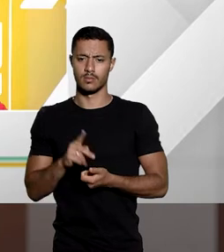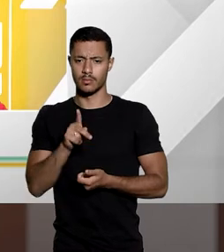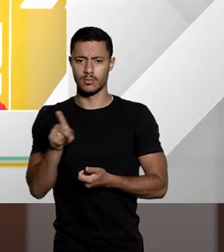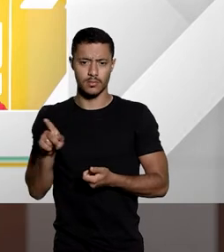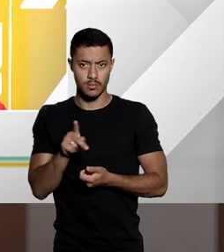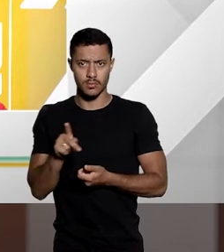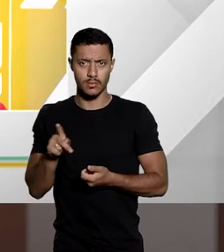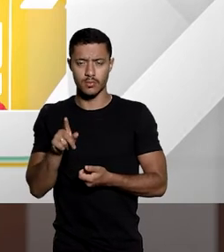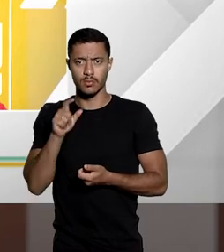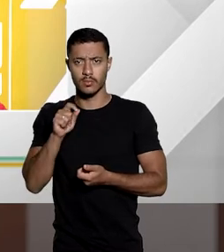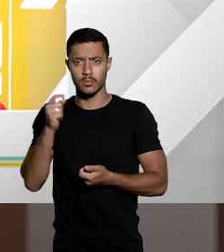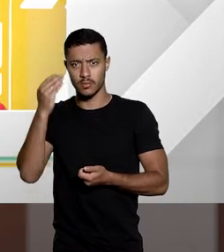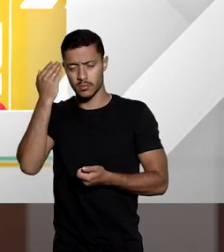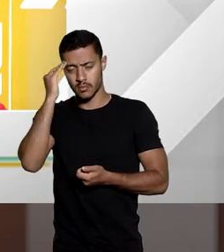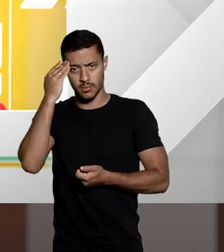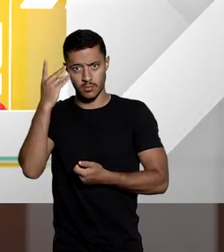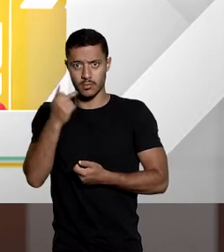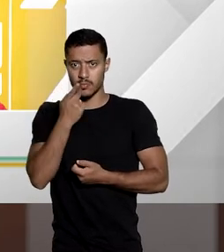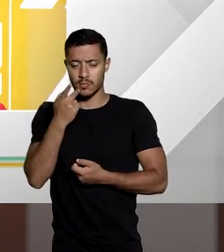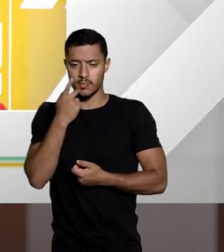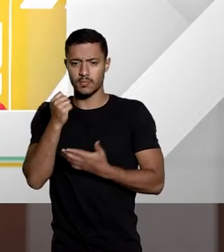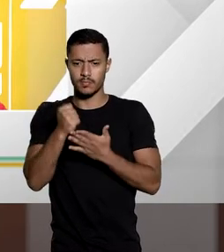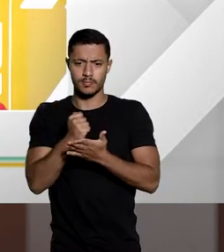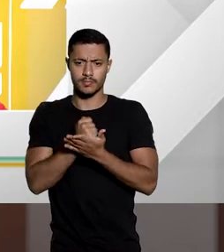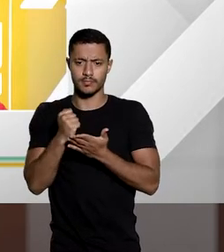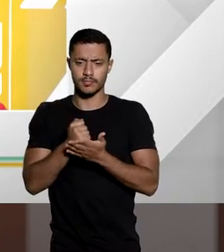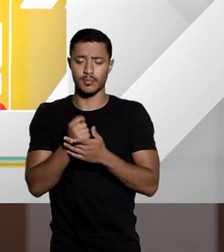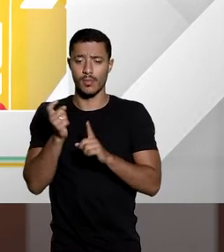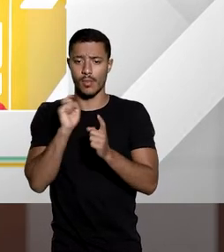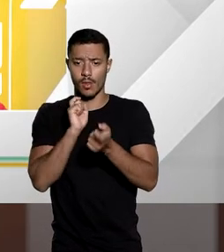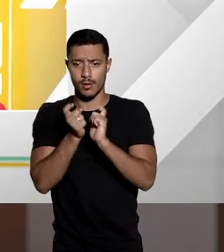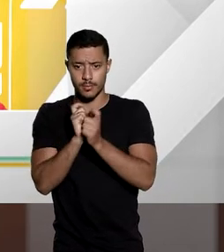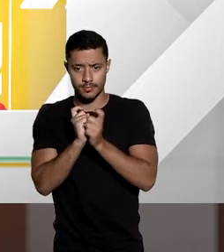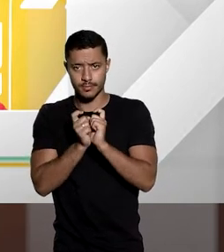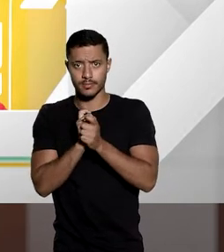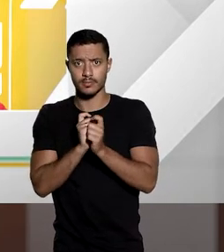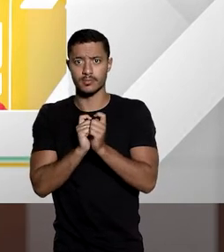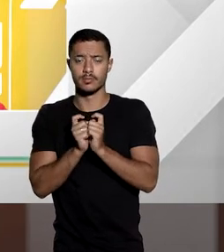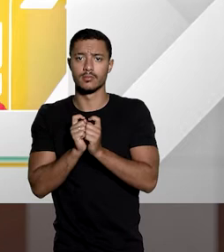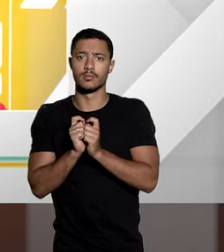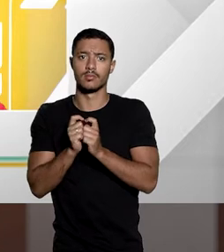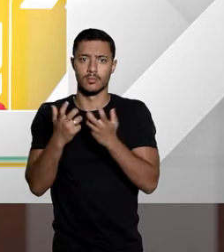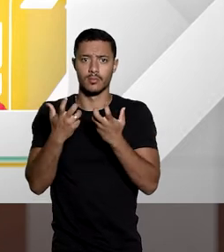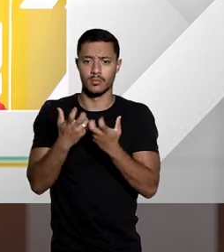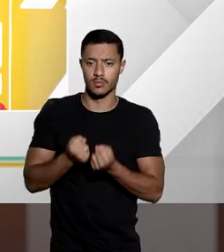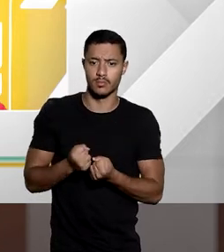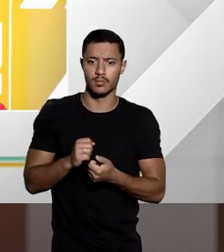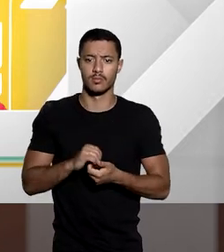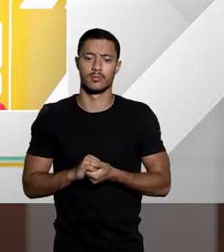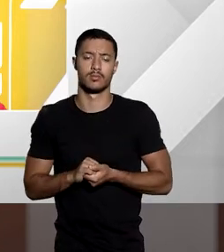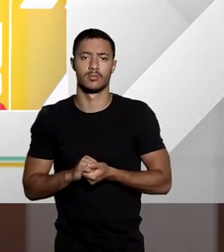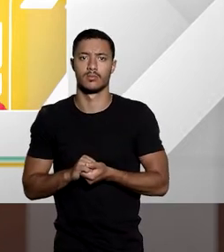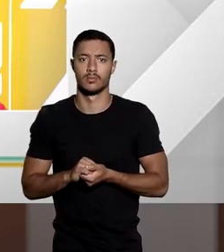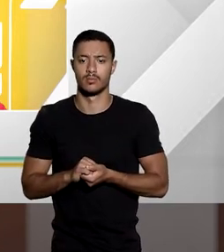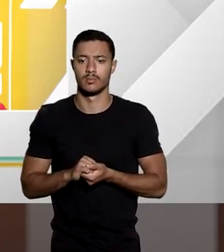Professora Irene, e o que significa dizer que os contratos administrativos são por adesão?